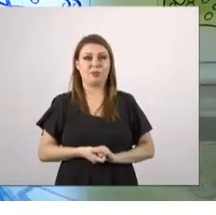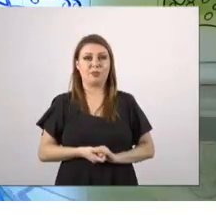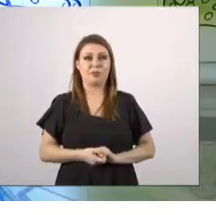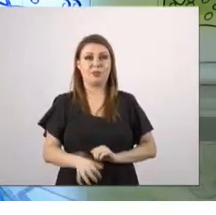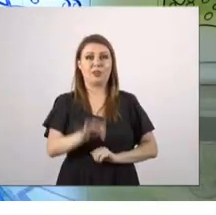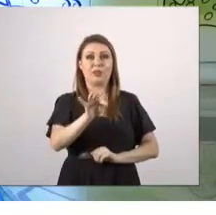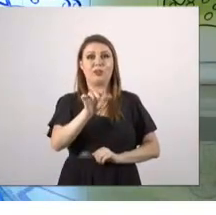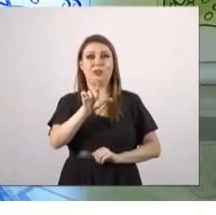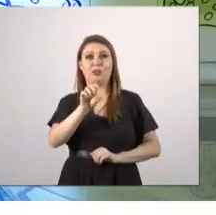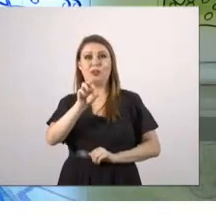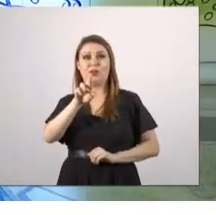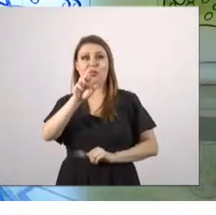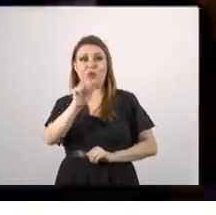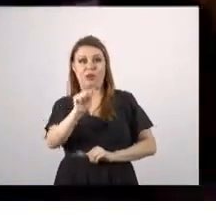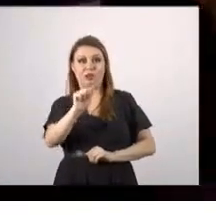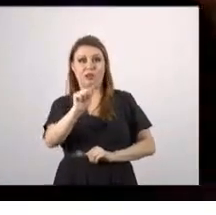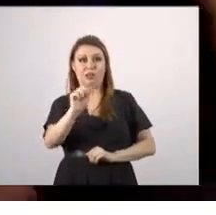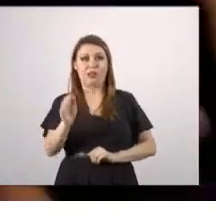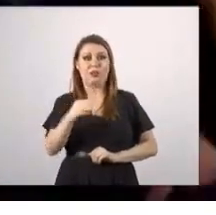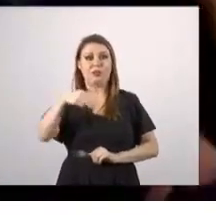Flora Maria Patti Trento,